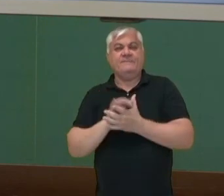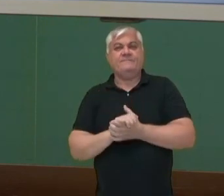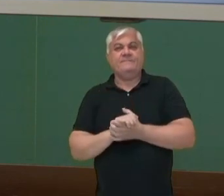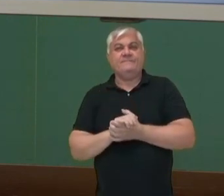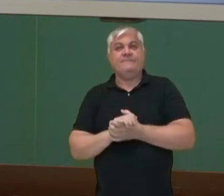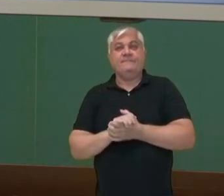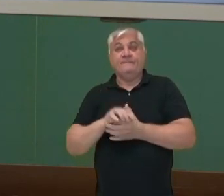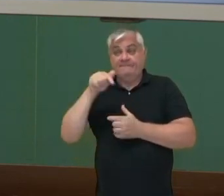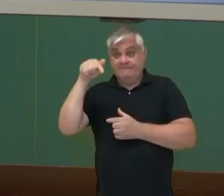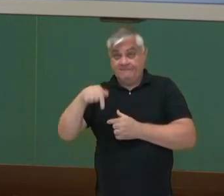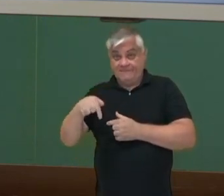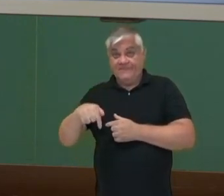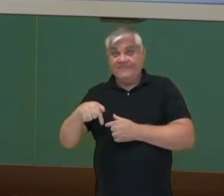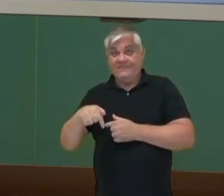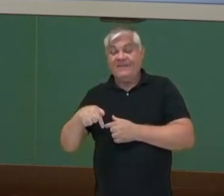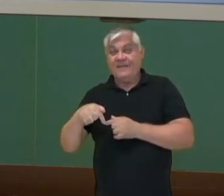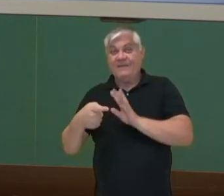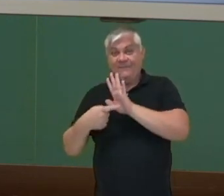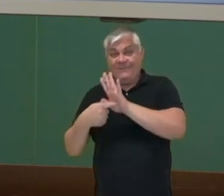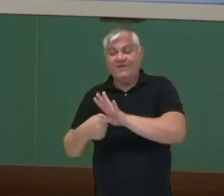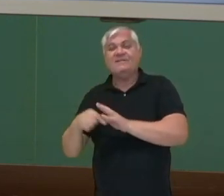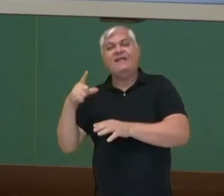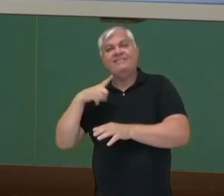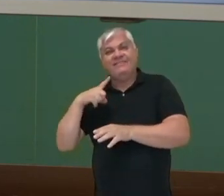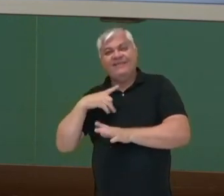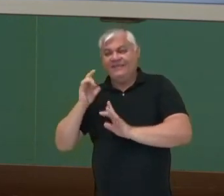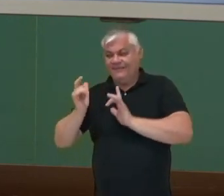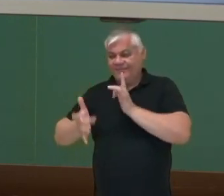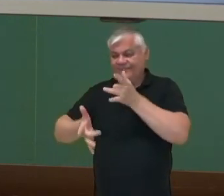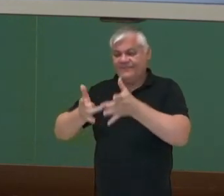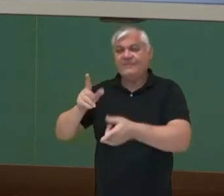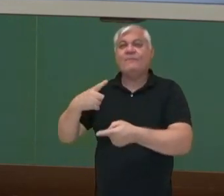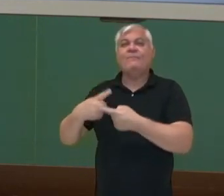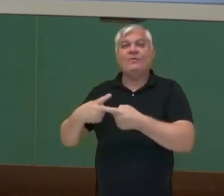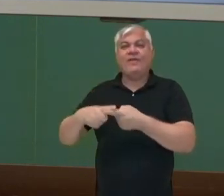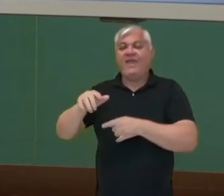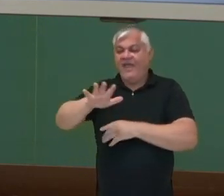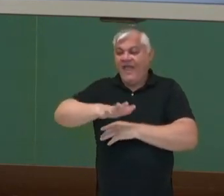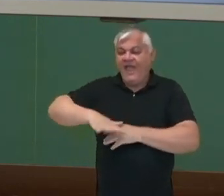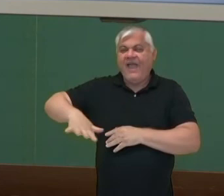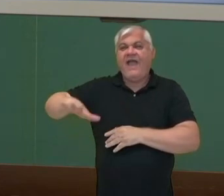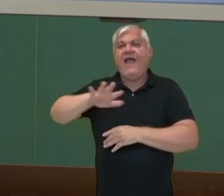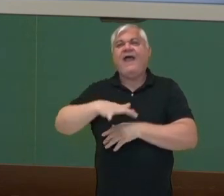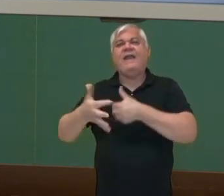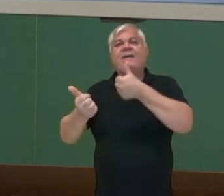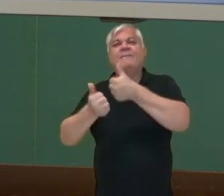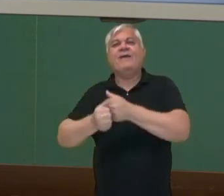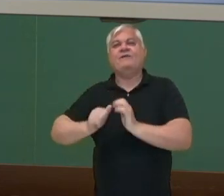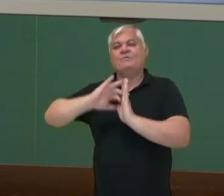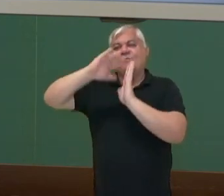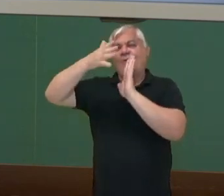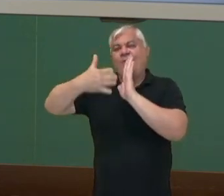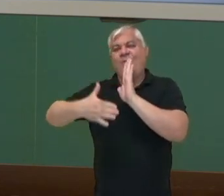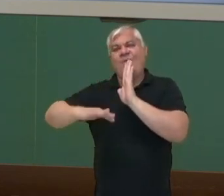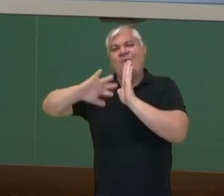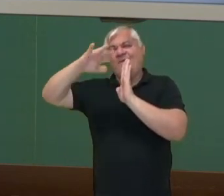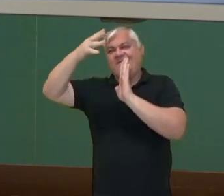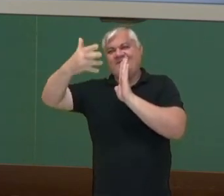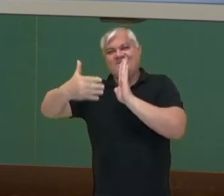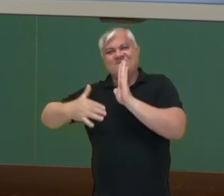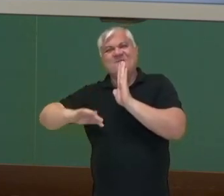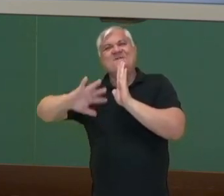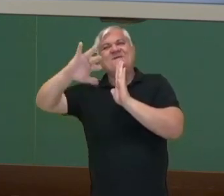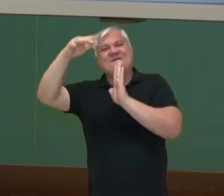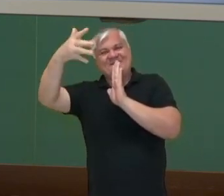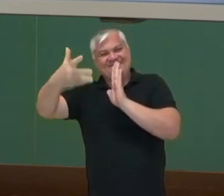áreas que estão destacadas, há remanescentes, porque são áreas de serras e morros. Então, lembram lá do domínio de